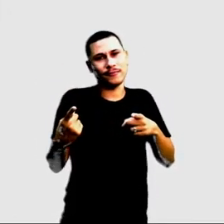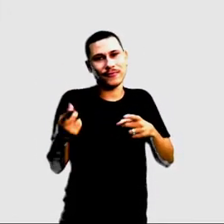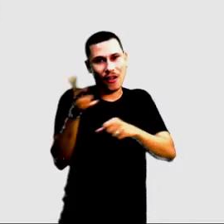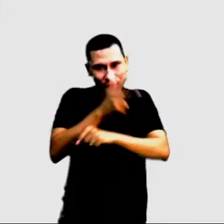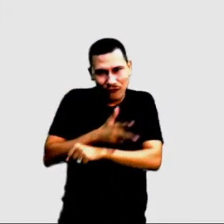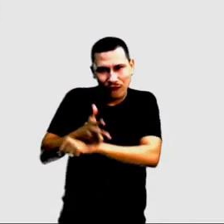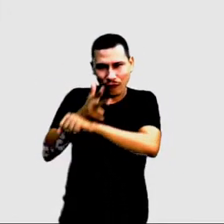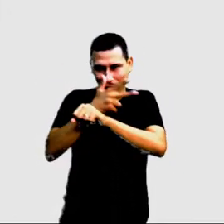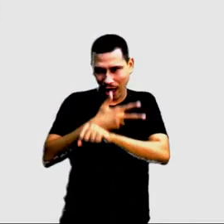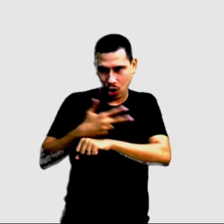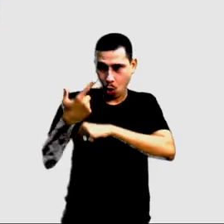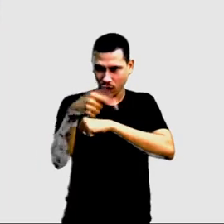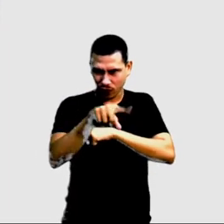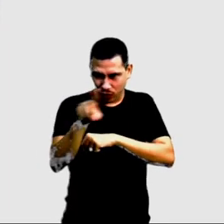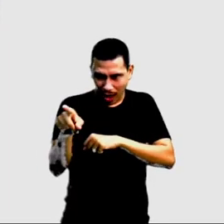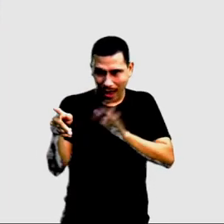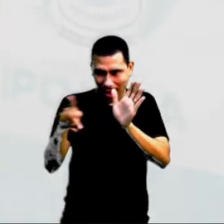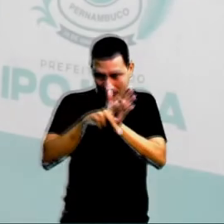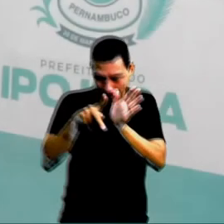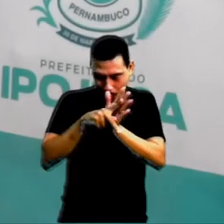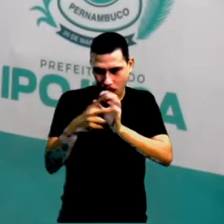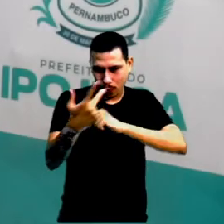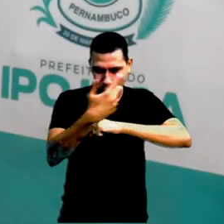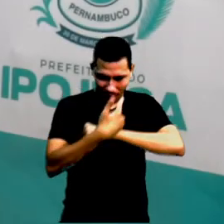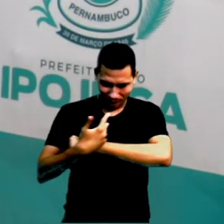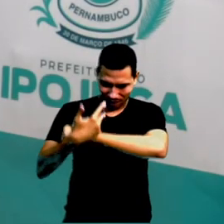importante. Vai lá na rede social e busca